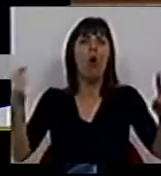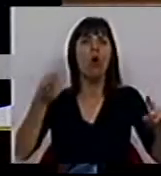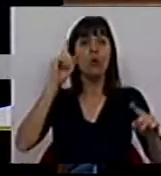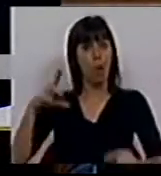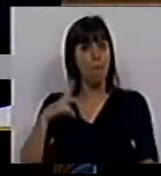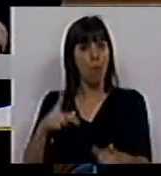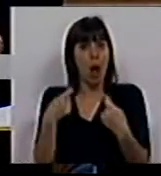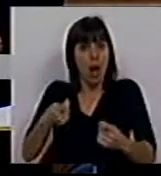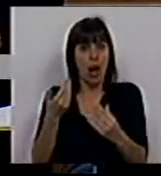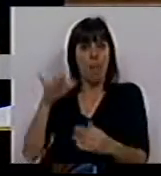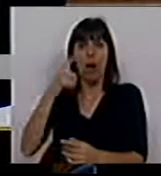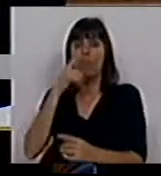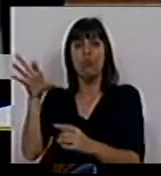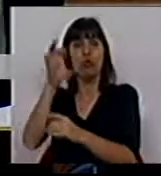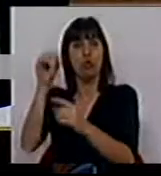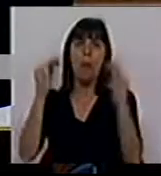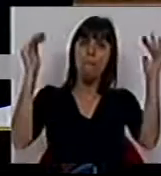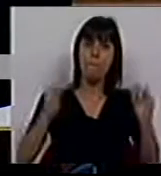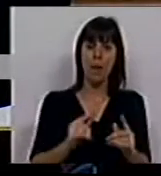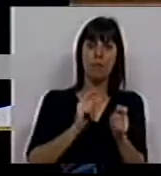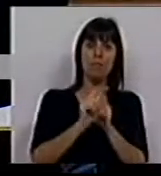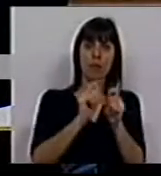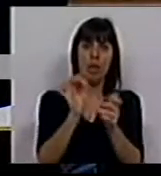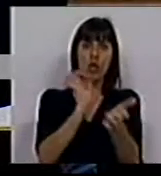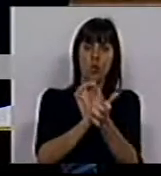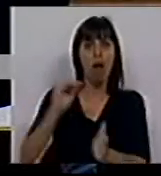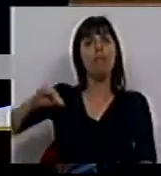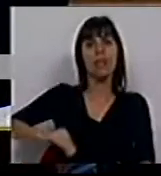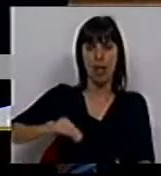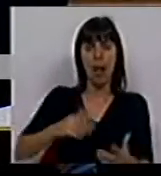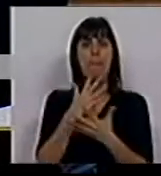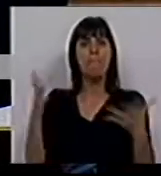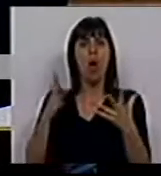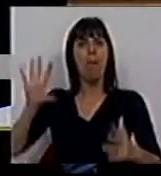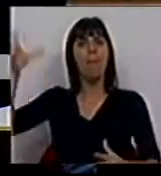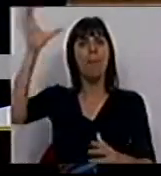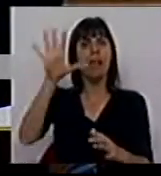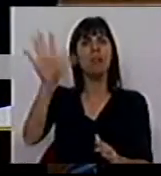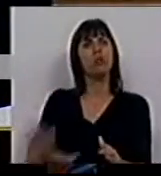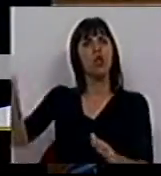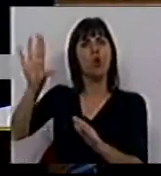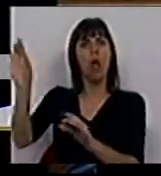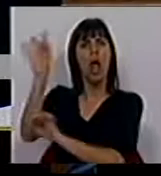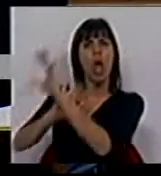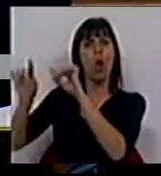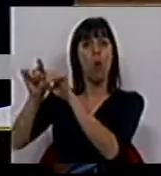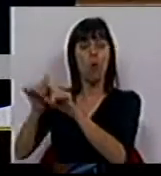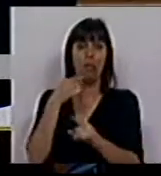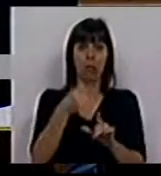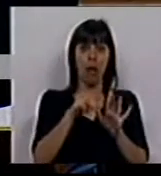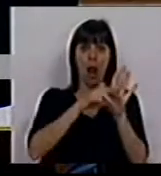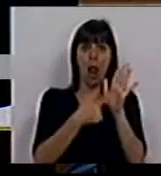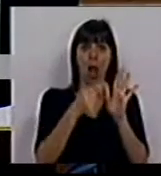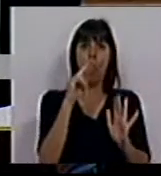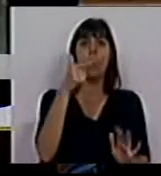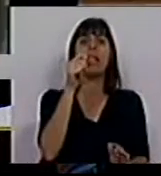que Portugal gasta mais em juros e menos em prestações sociais e salários que a maioria dos países na zona euro, como aliás diz o relatório